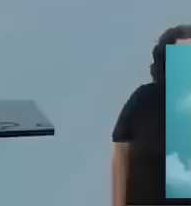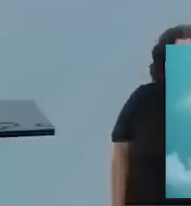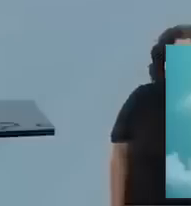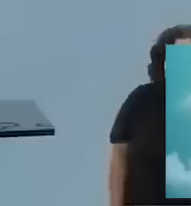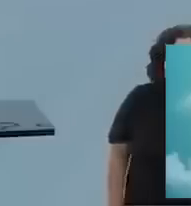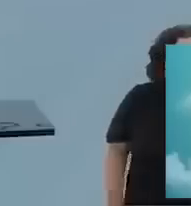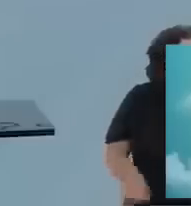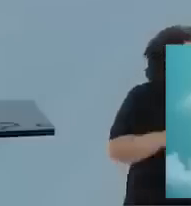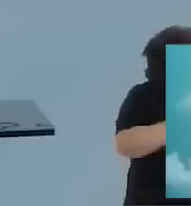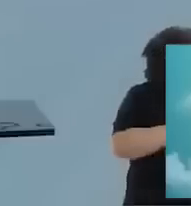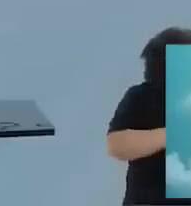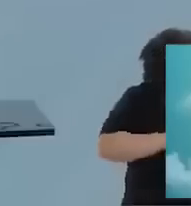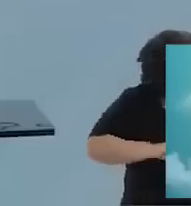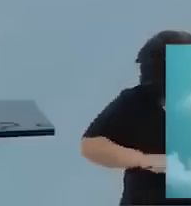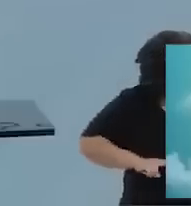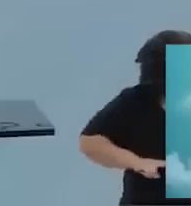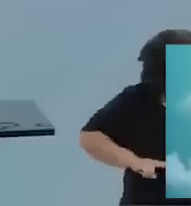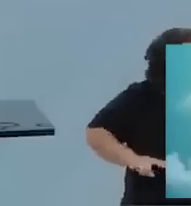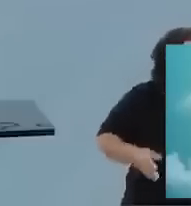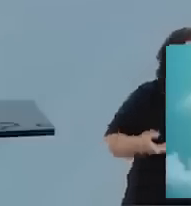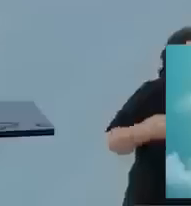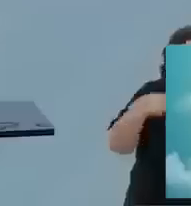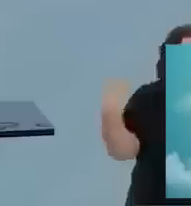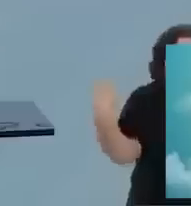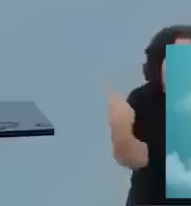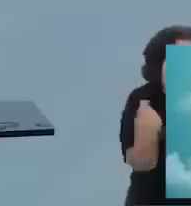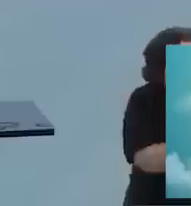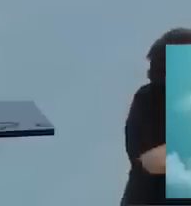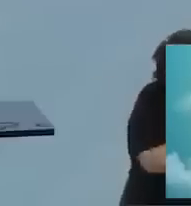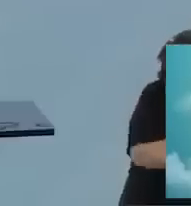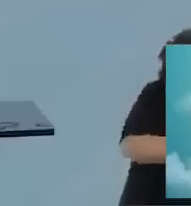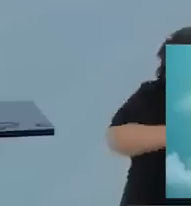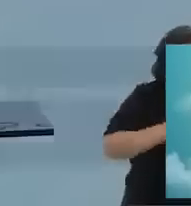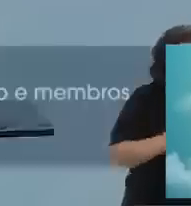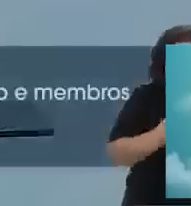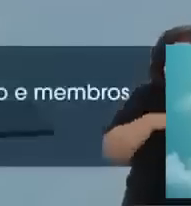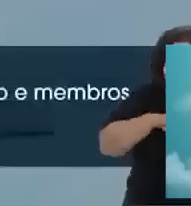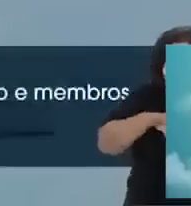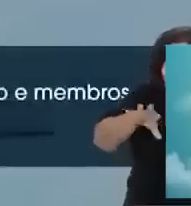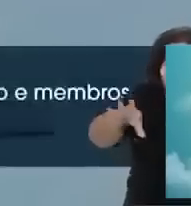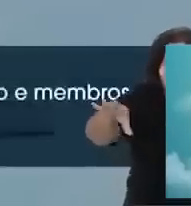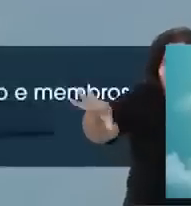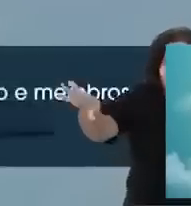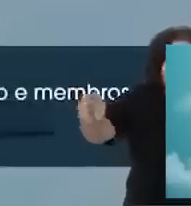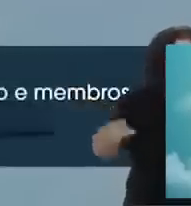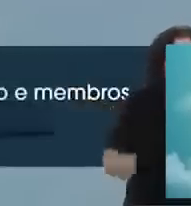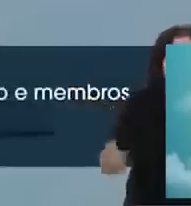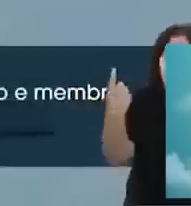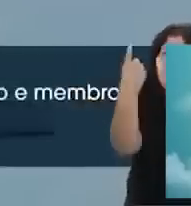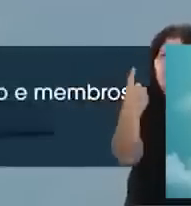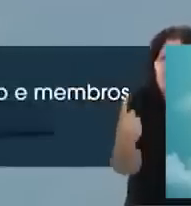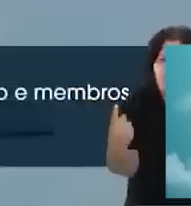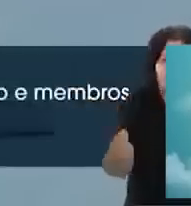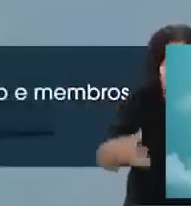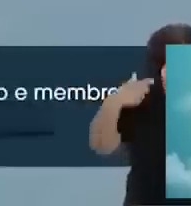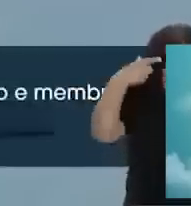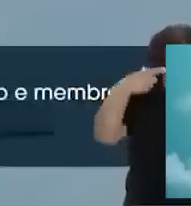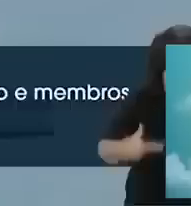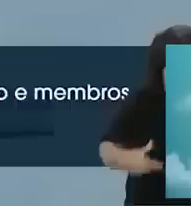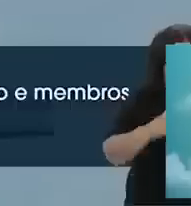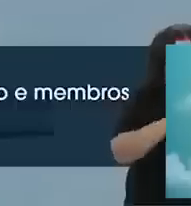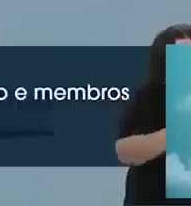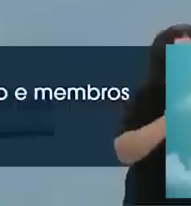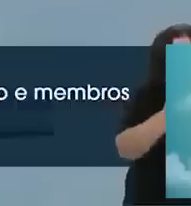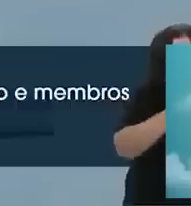5. Está escrito: assim também nós, conquanto muitos, somos um só corpo em Cristo